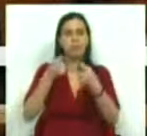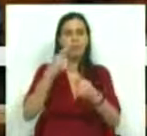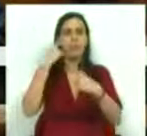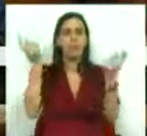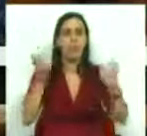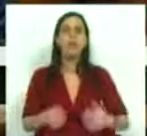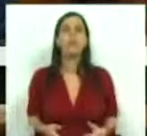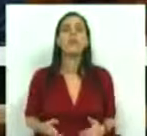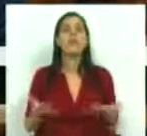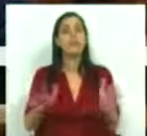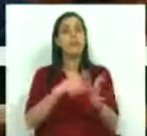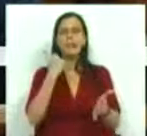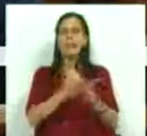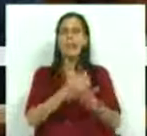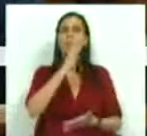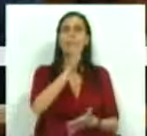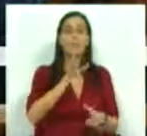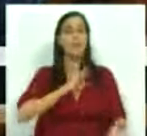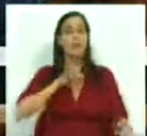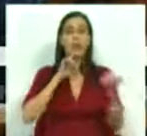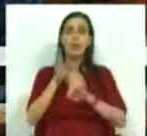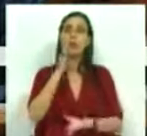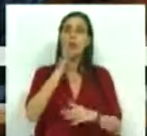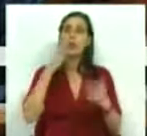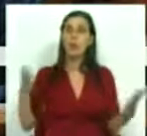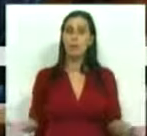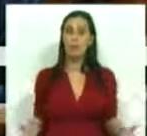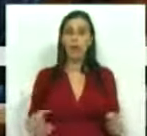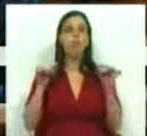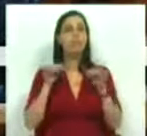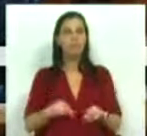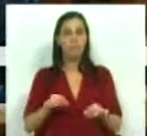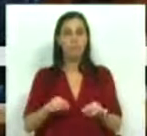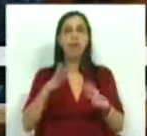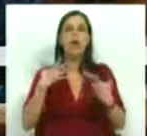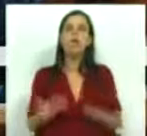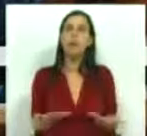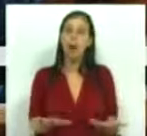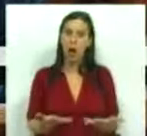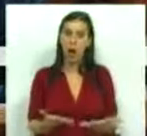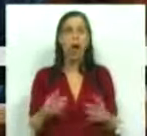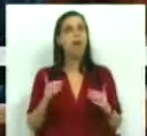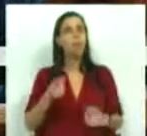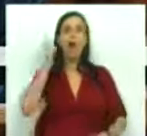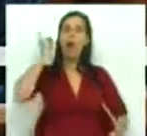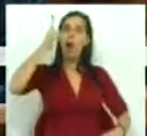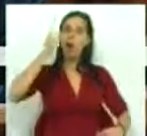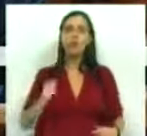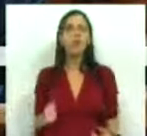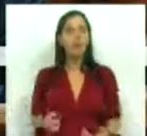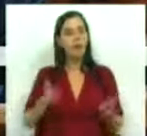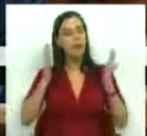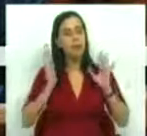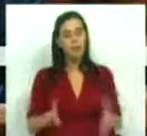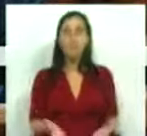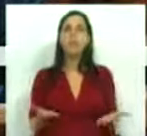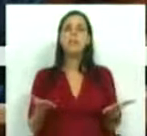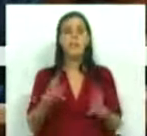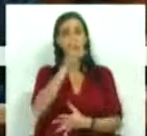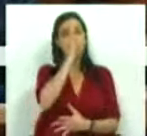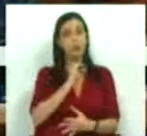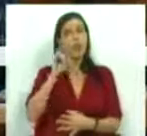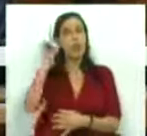transformou. Como sempre dissemos, senhoras e senhores deputados, este teria de ser o momento em que a austeridade tinha de chegar